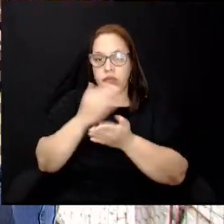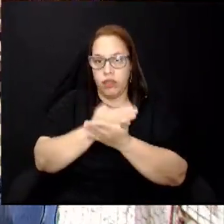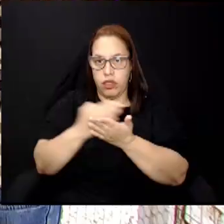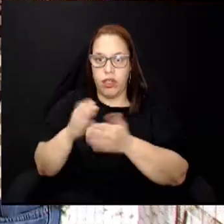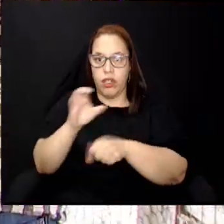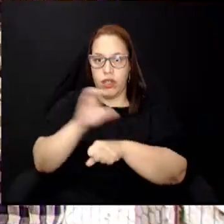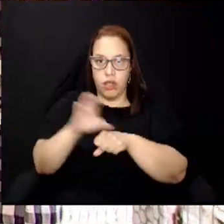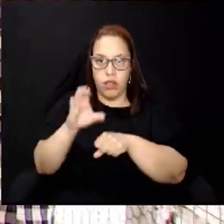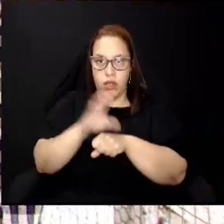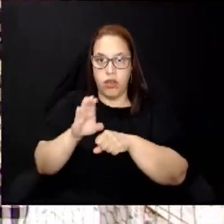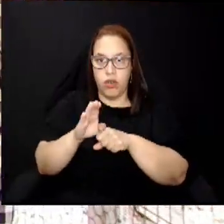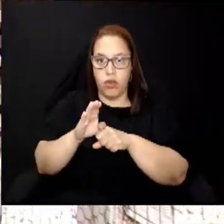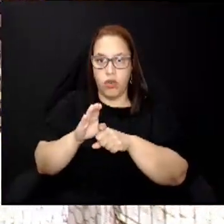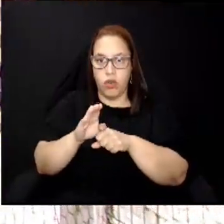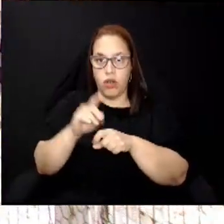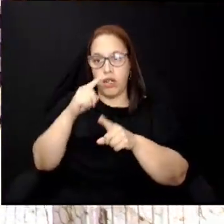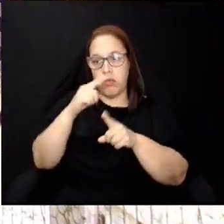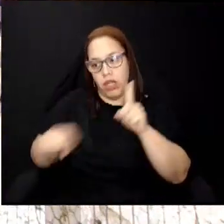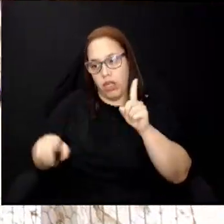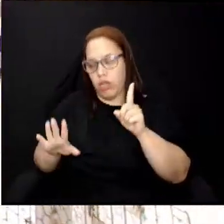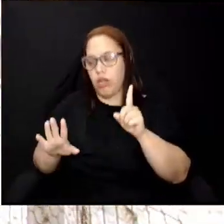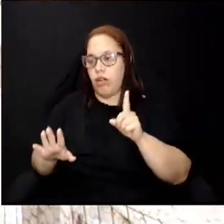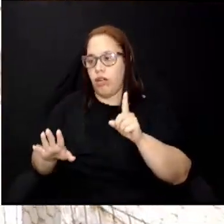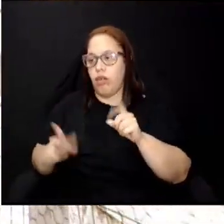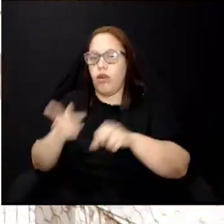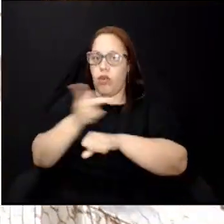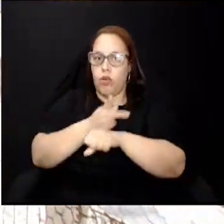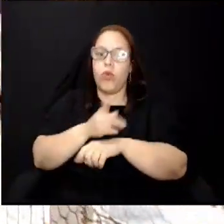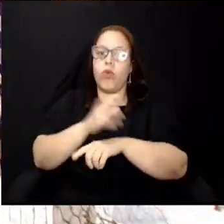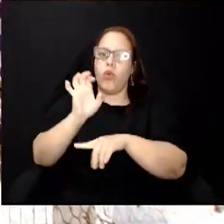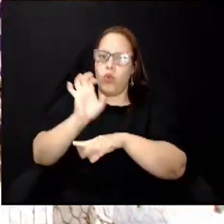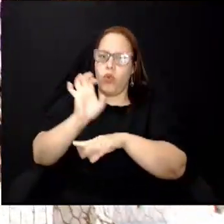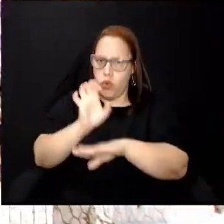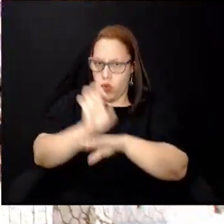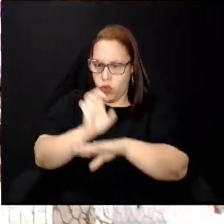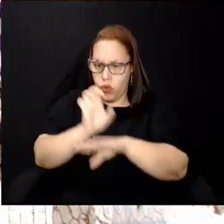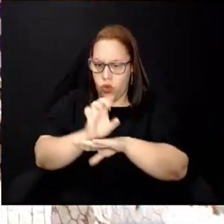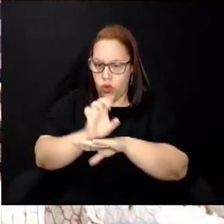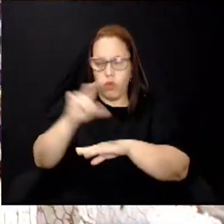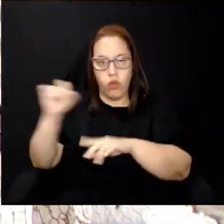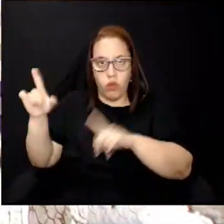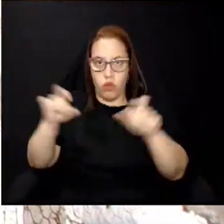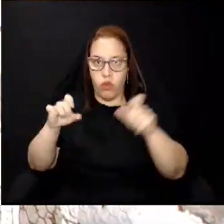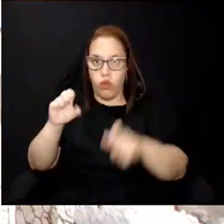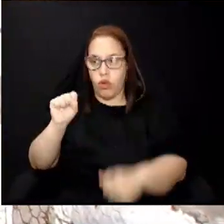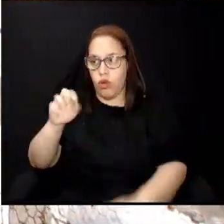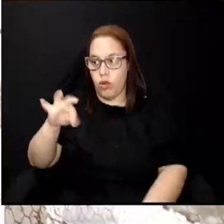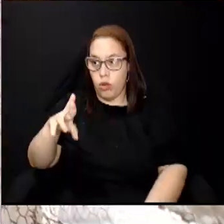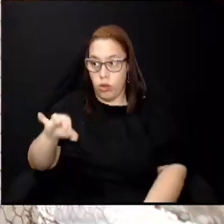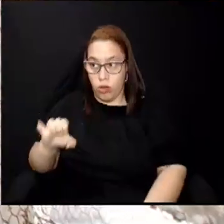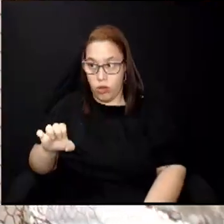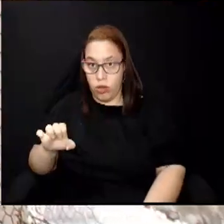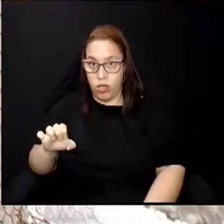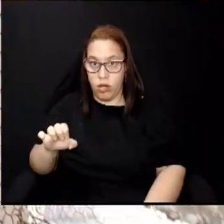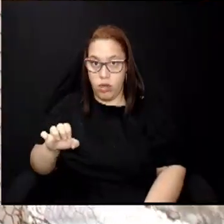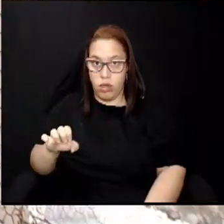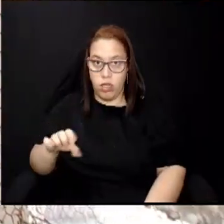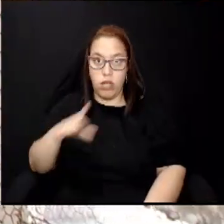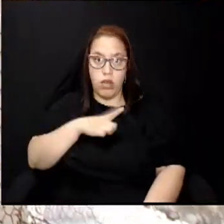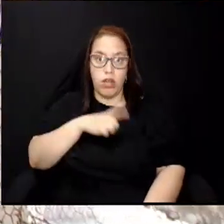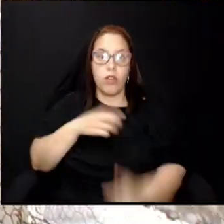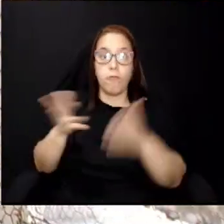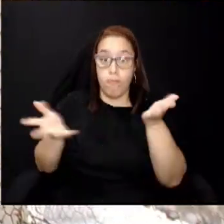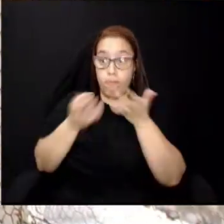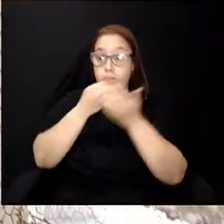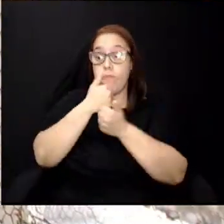curso? Procurar estágios, contatos fora do Sudeste. Porque tem regiões muito promissoras e tem